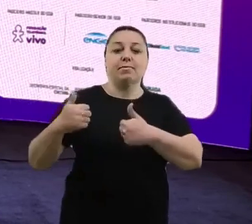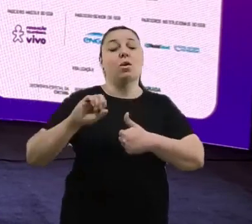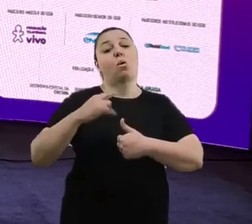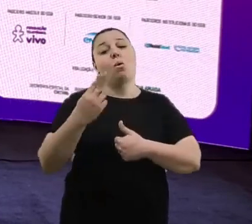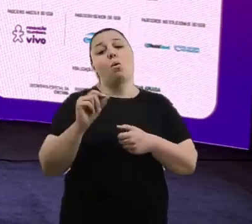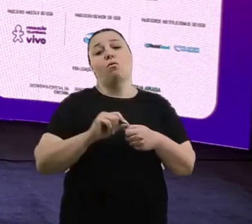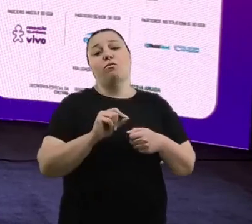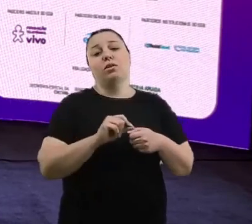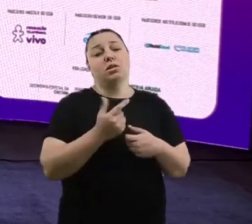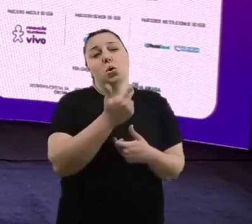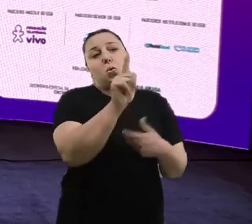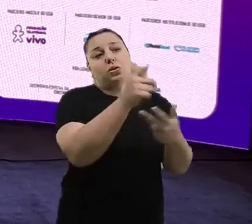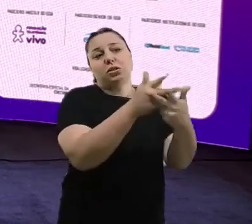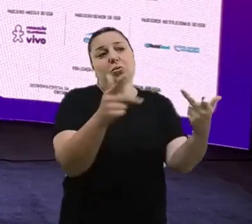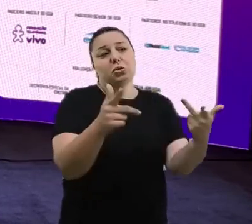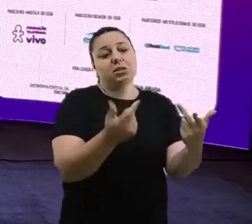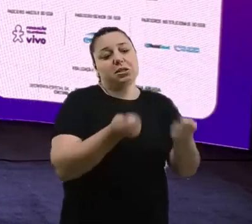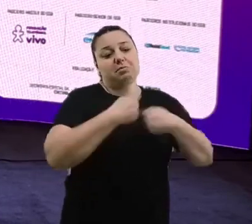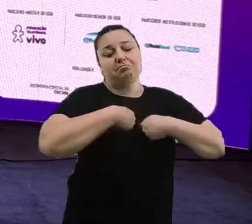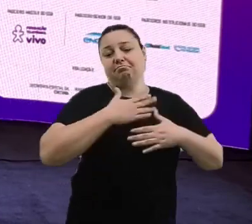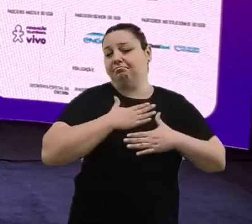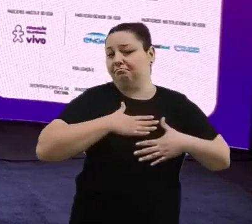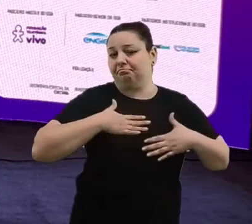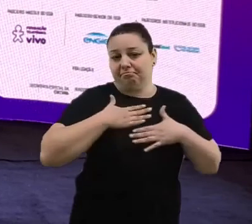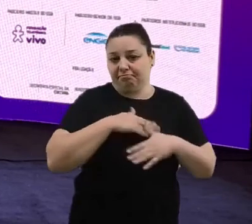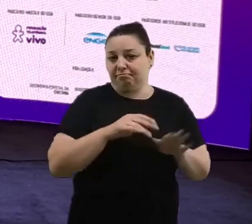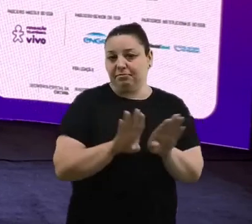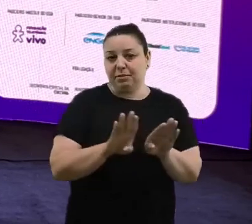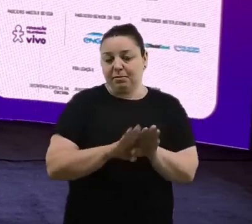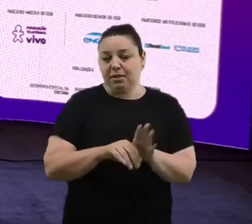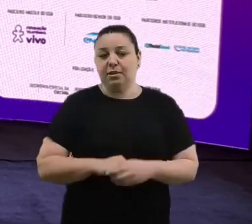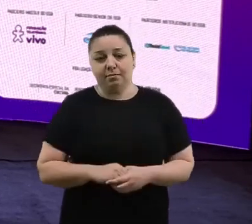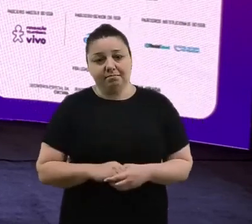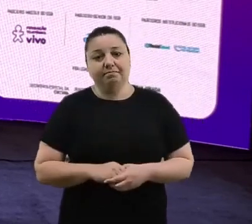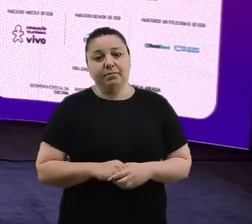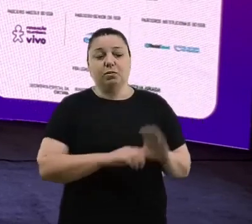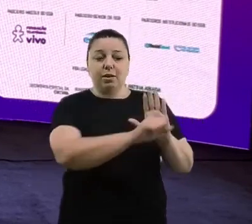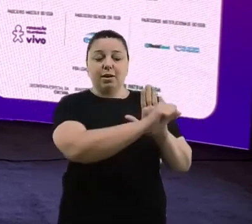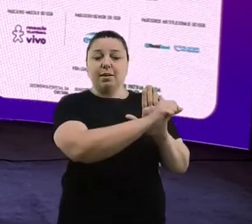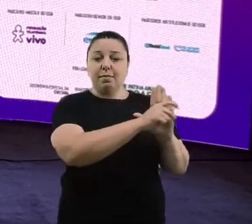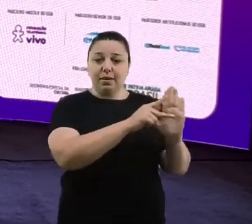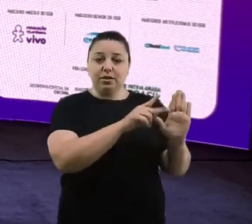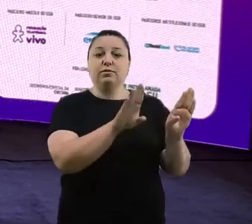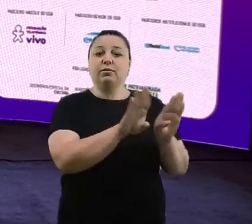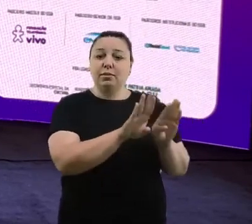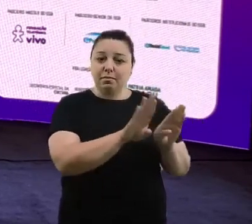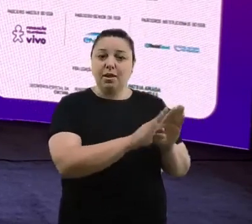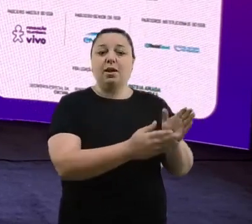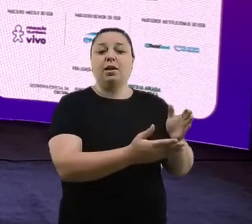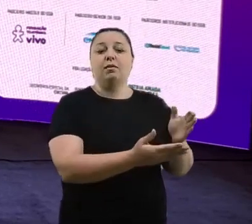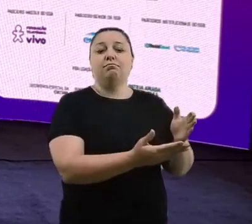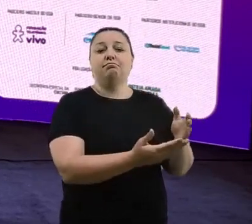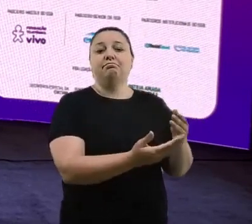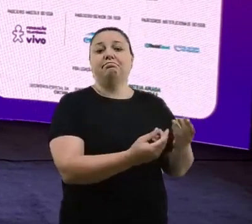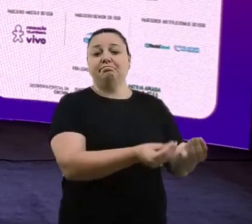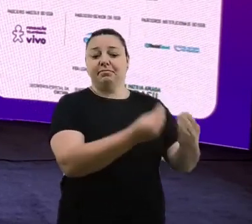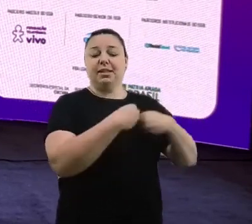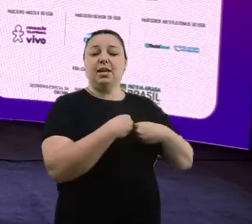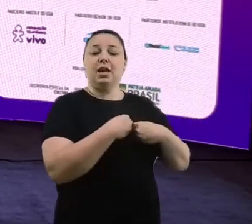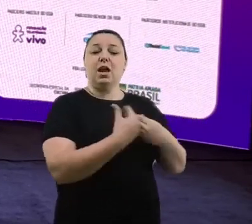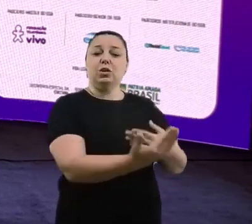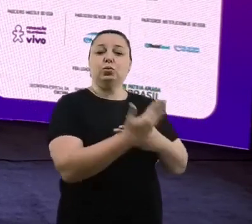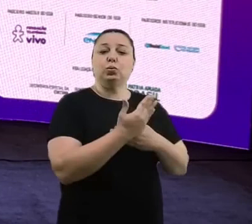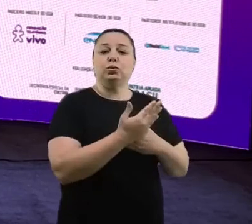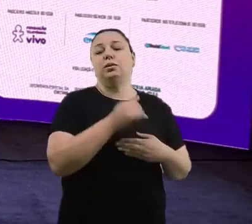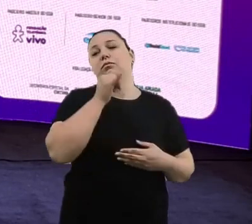prazer. E o Yooper, inclusive, oferece ajuda para retornar depois de um prazo. Então, você define um goal, você define